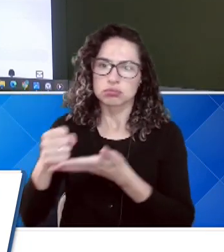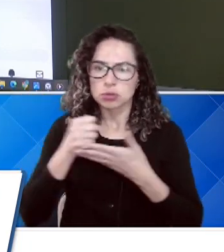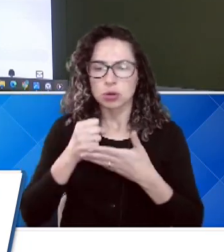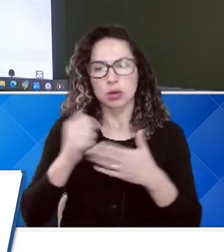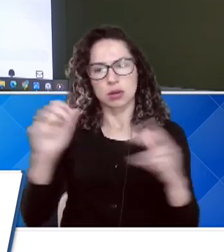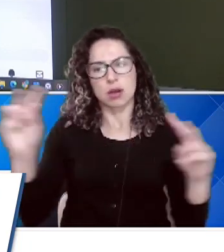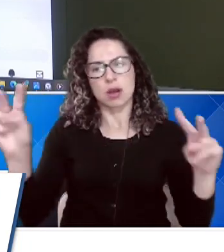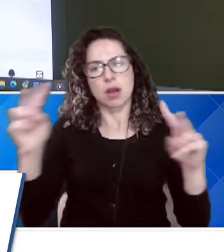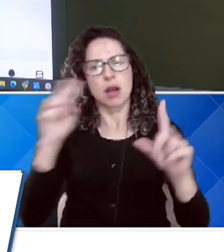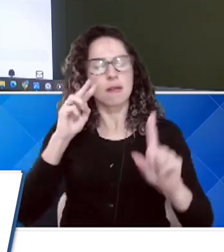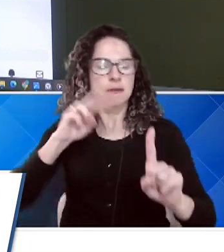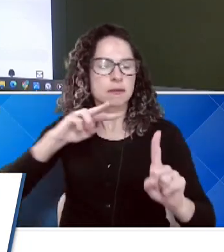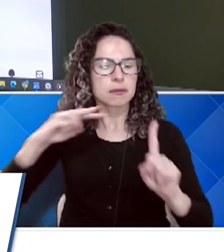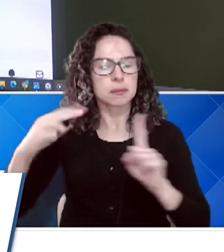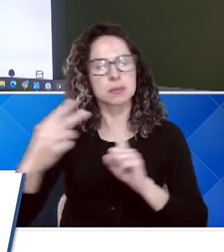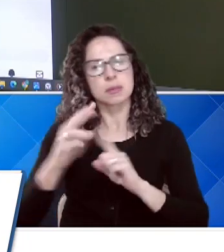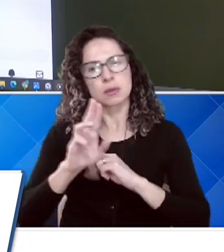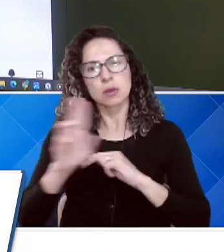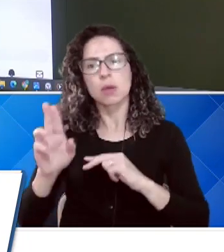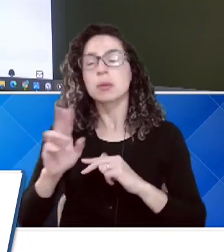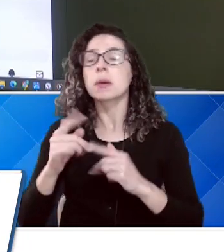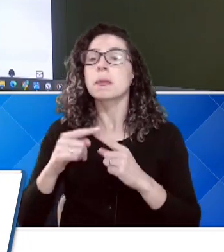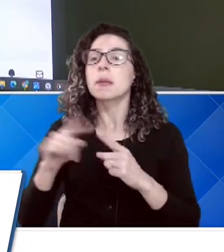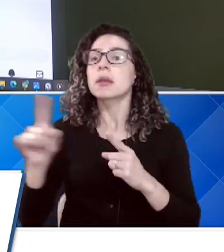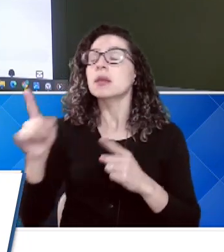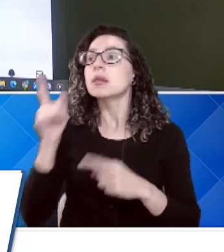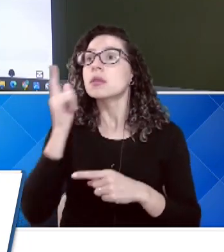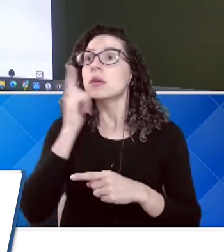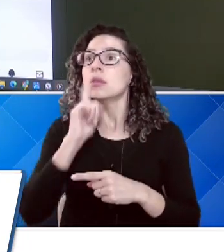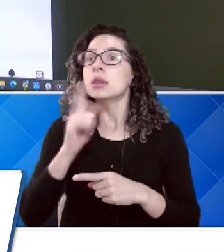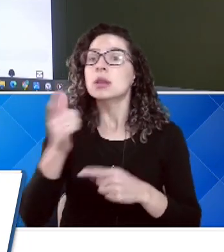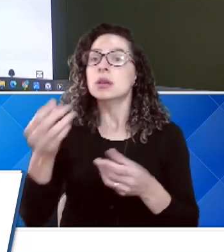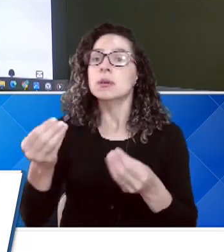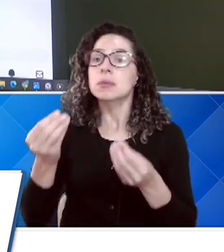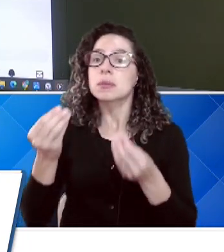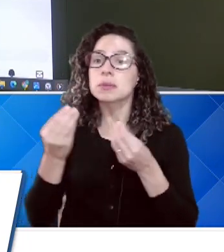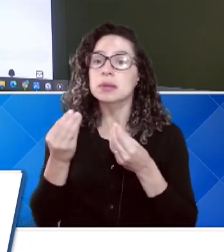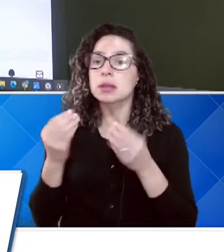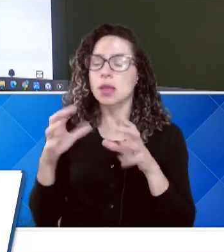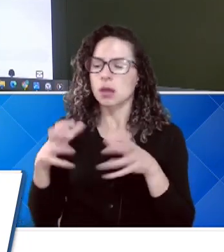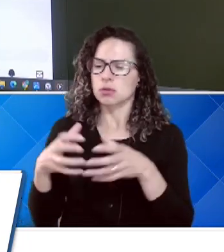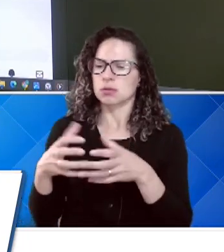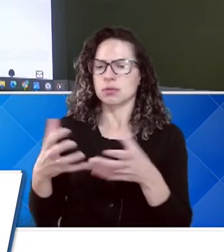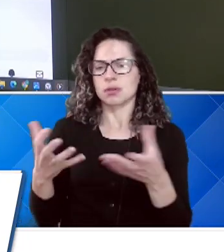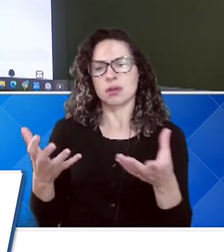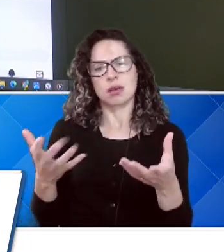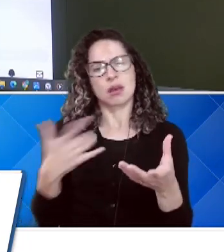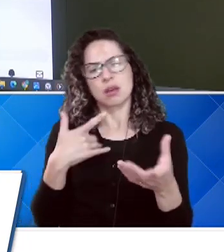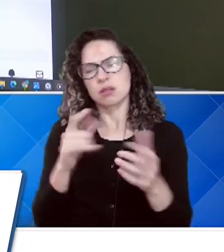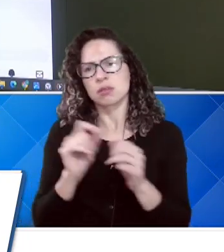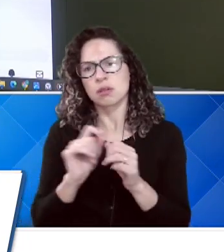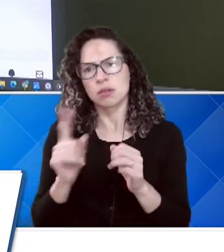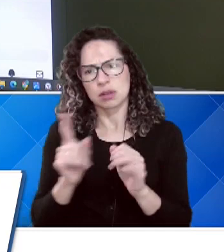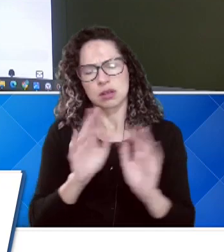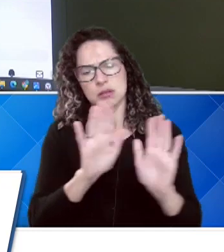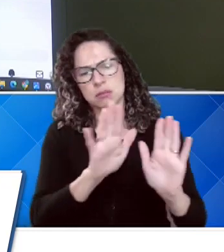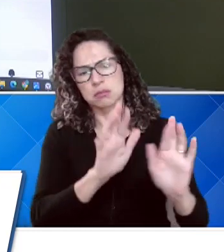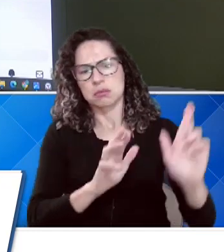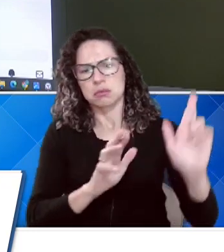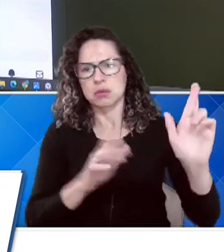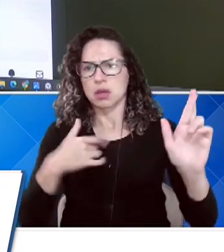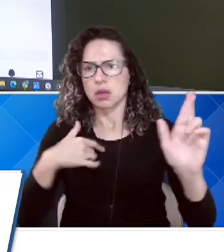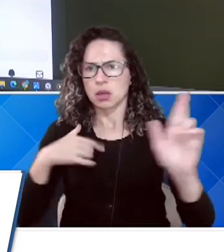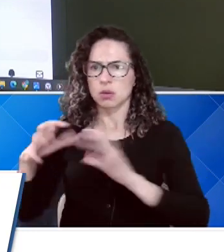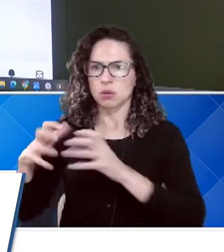nome, é claro. Aí eles chegaram ao ponto de me entregar o time. Eu falei, não, porra, não vou fazer isso, cara. Fica com vocês aí, que eu fico com o meu lá em São